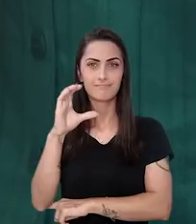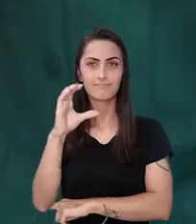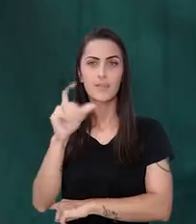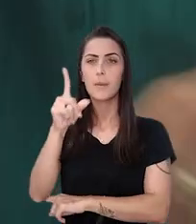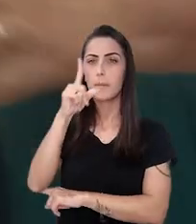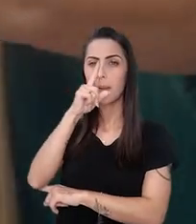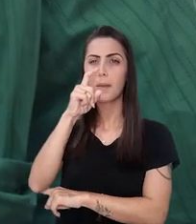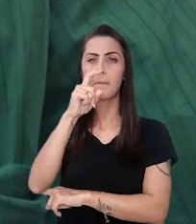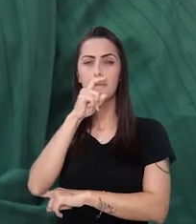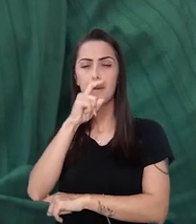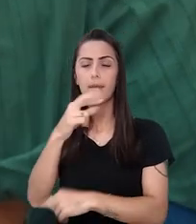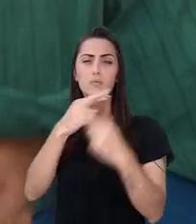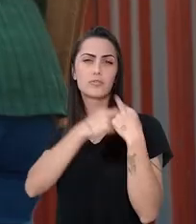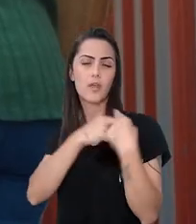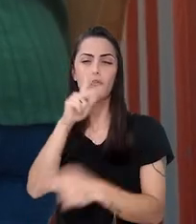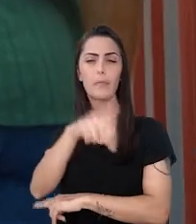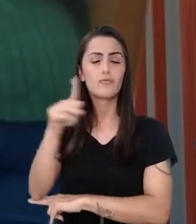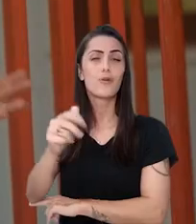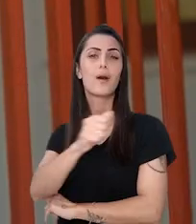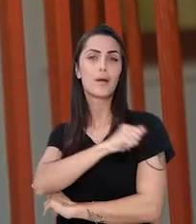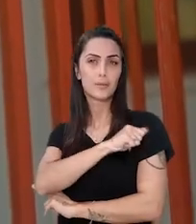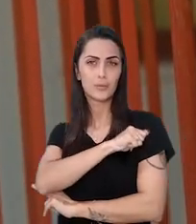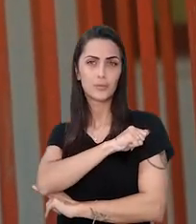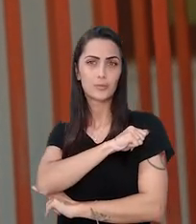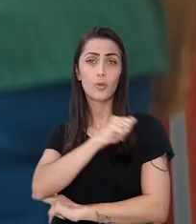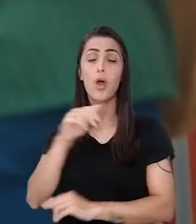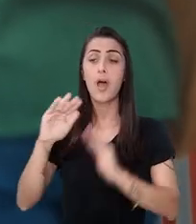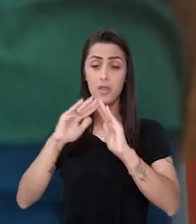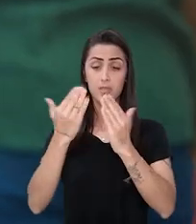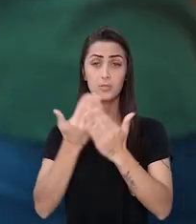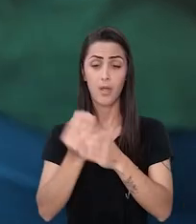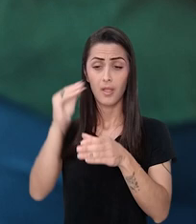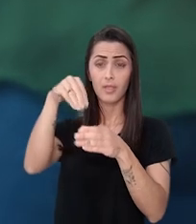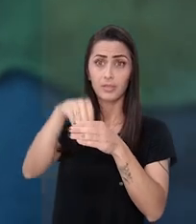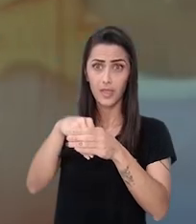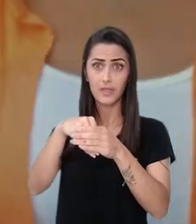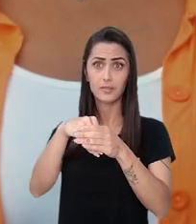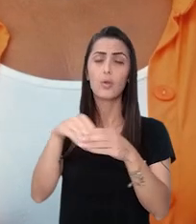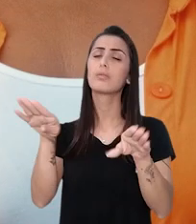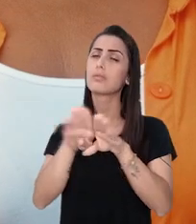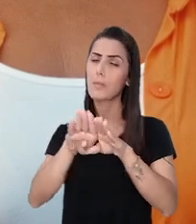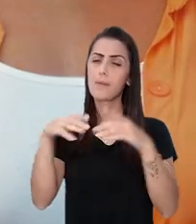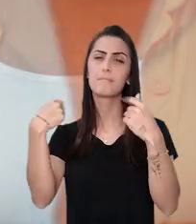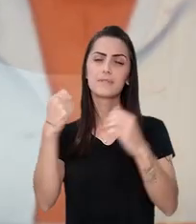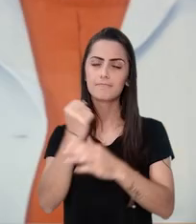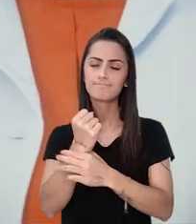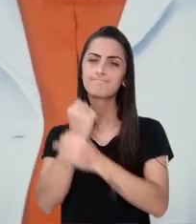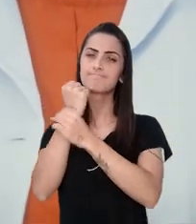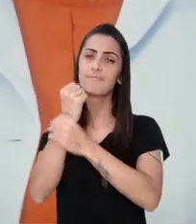dos pais, responsáveis, professores e alunos. Afinal, da porta da escola para dentro, eles também precisam